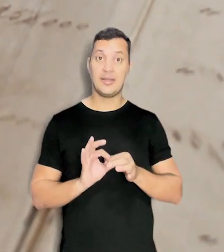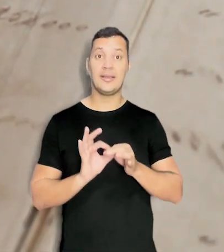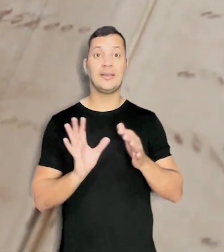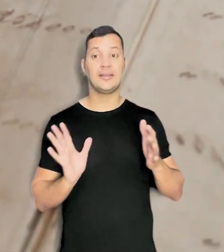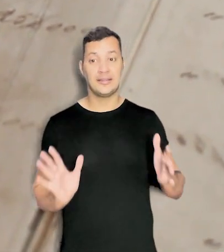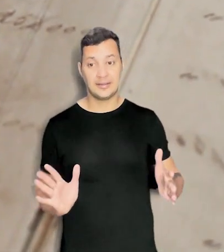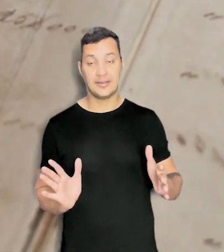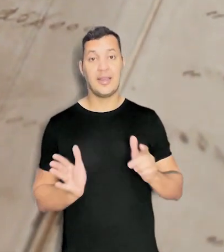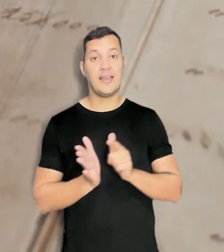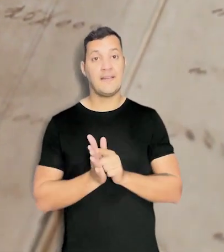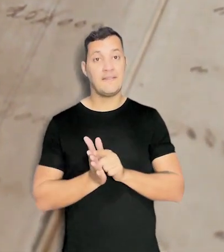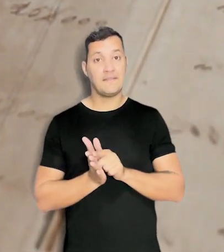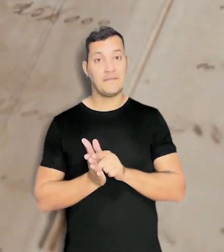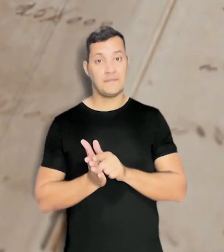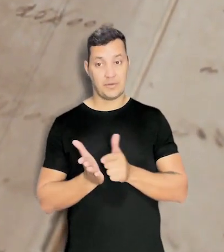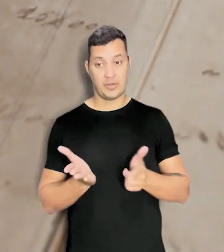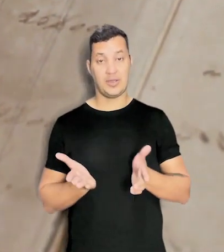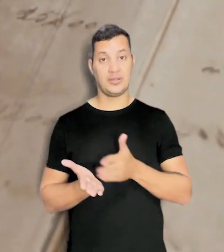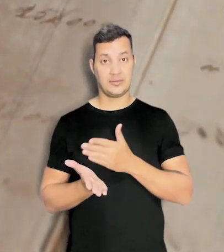a folhas